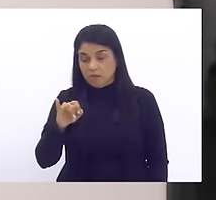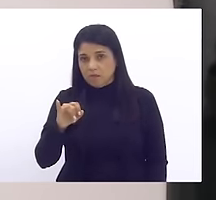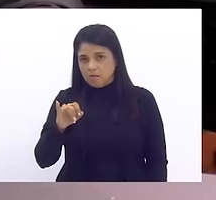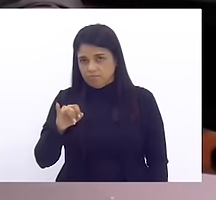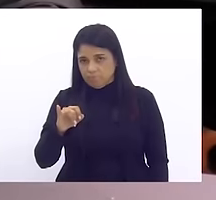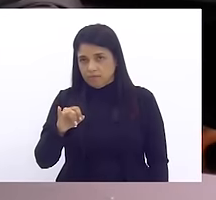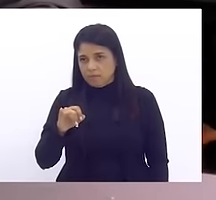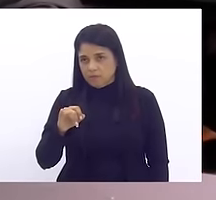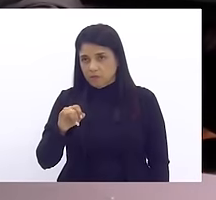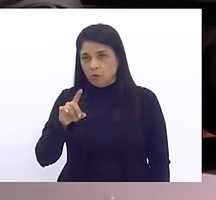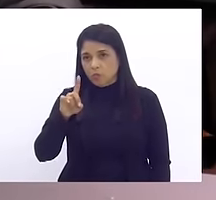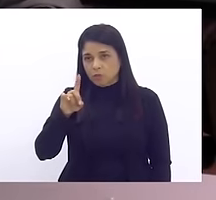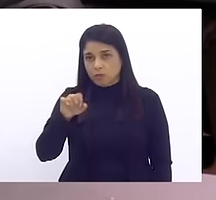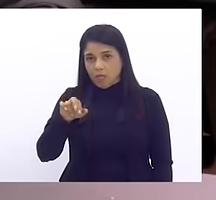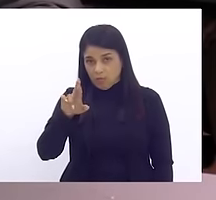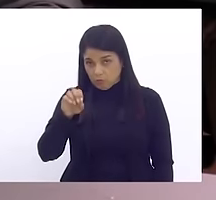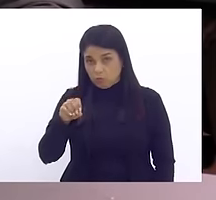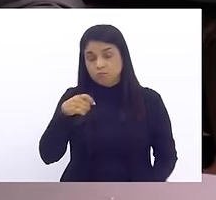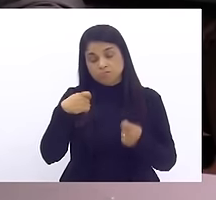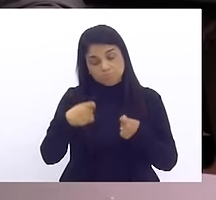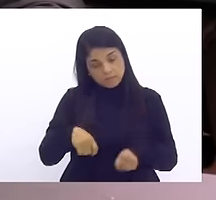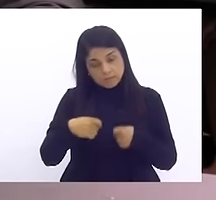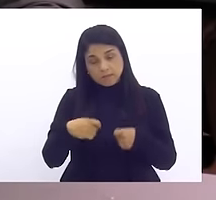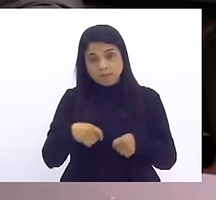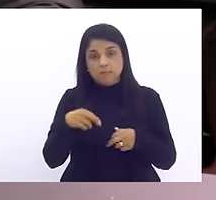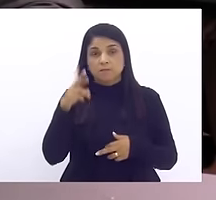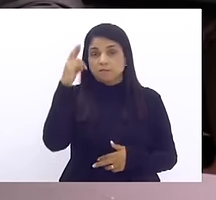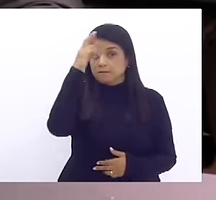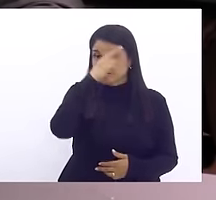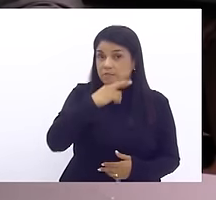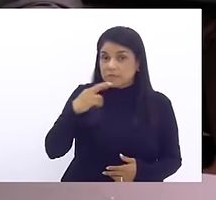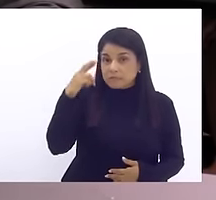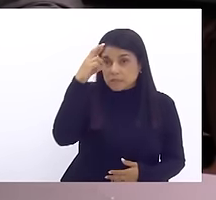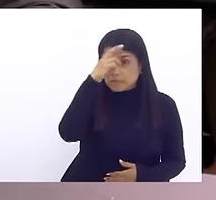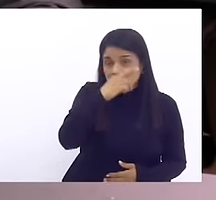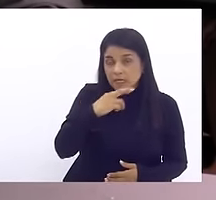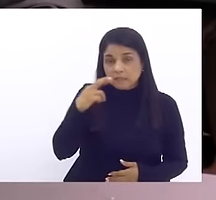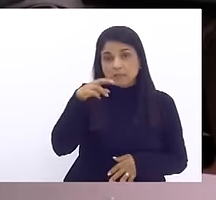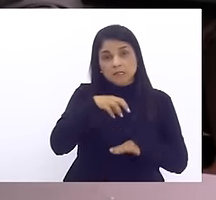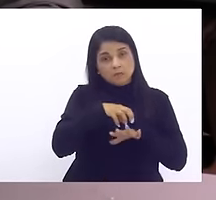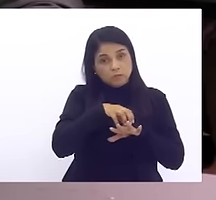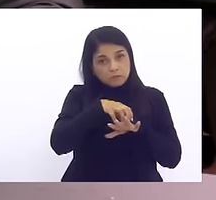até porque a finalidade do Detro é fiscalizar transporte